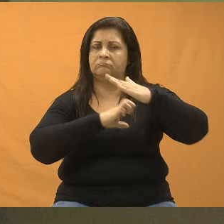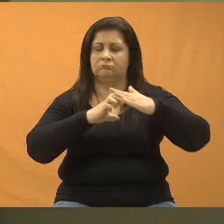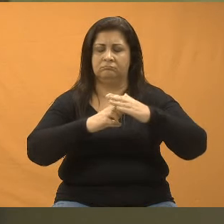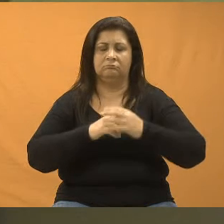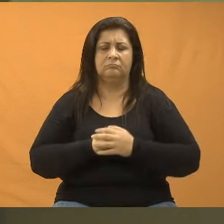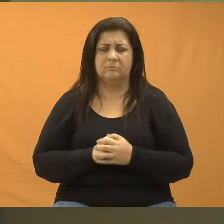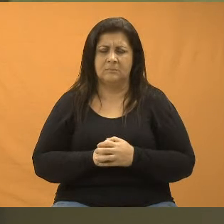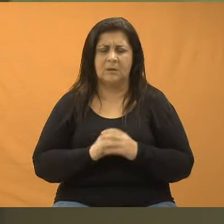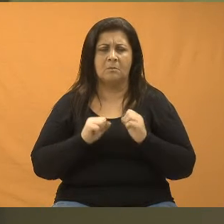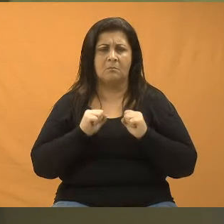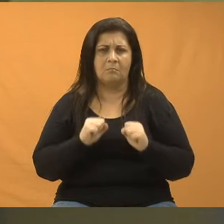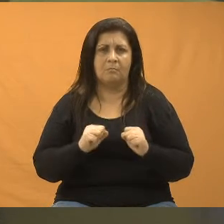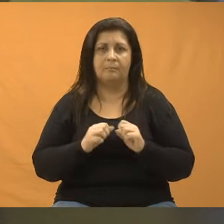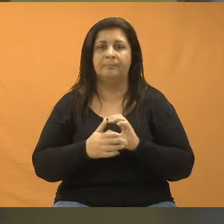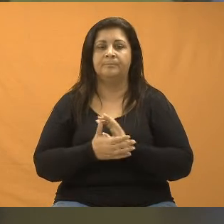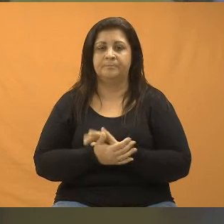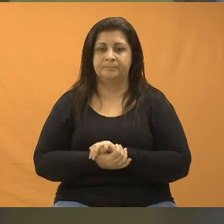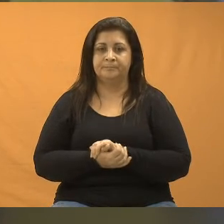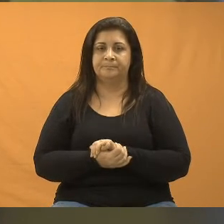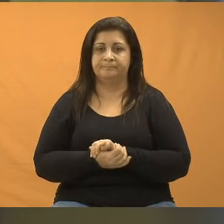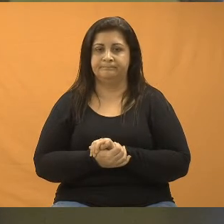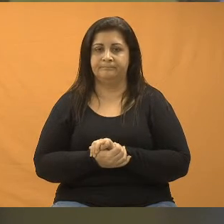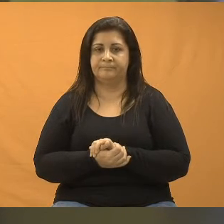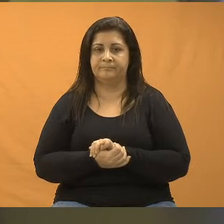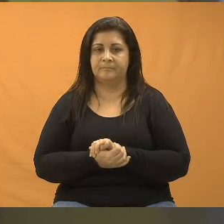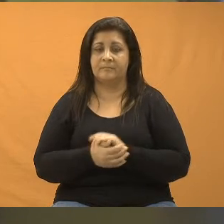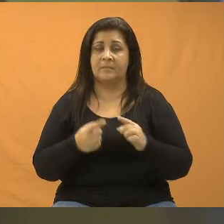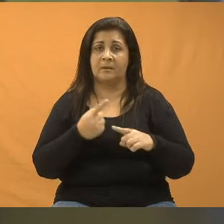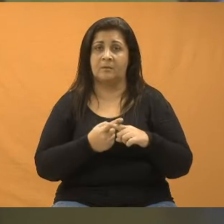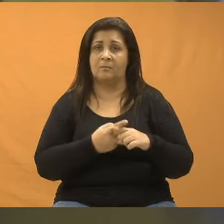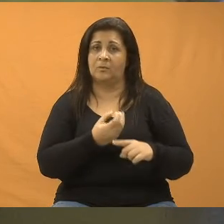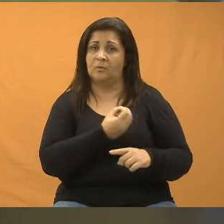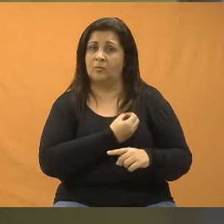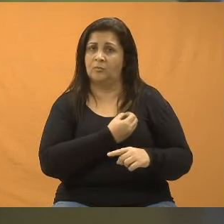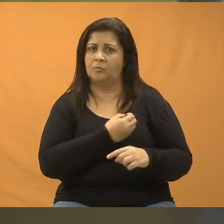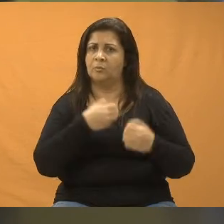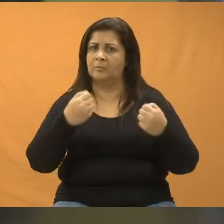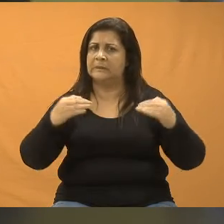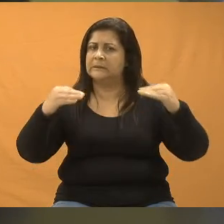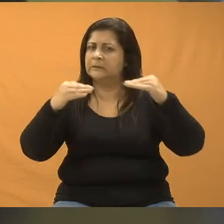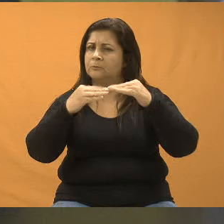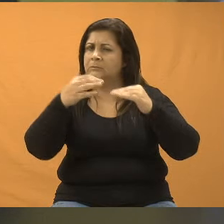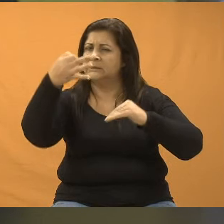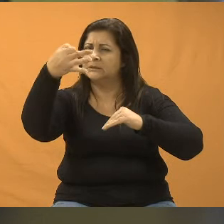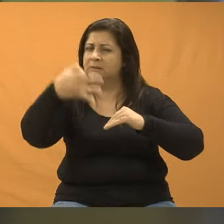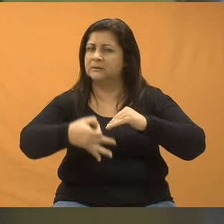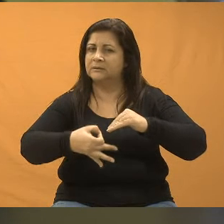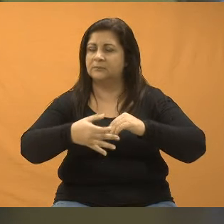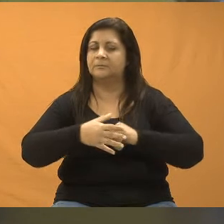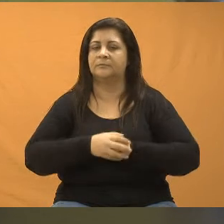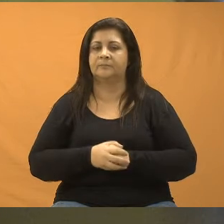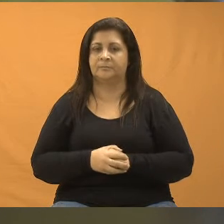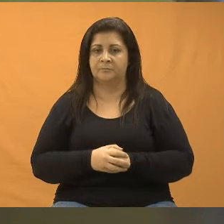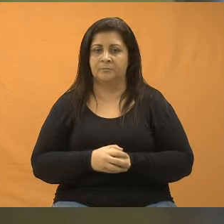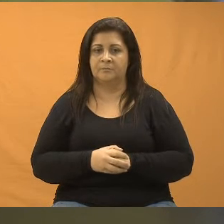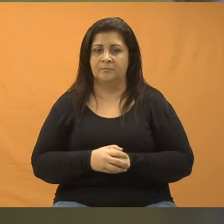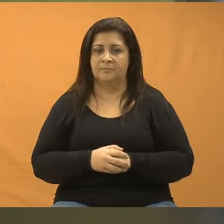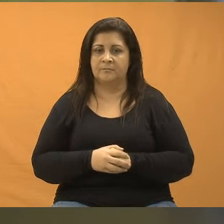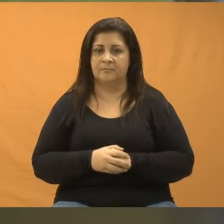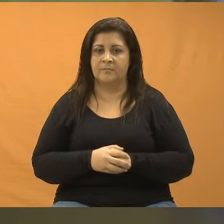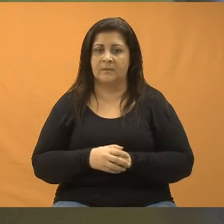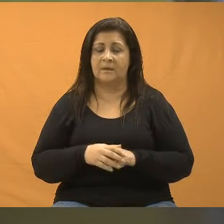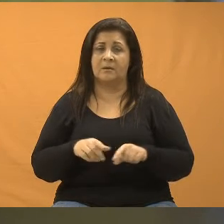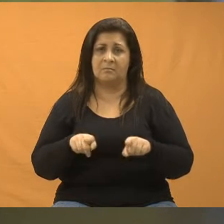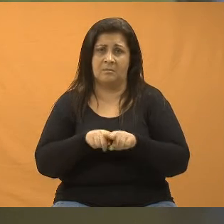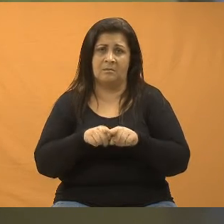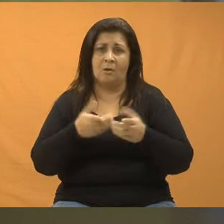problema nenhum a gente pode apresentar esses números. Porque os números têm que bater e tem que ser os números oficiais, inclusive do balanço